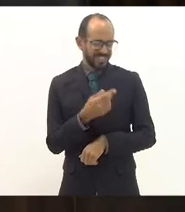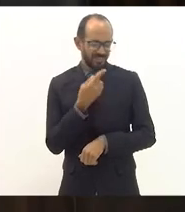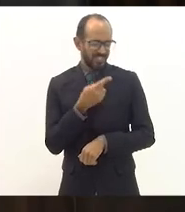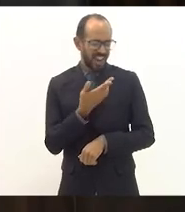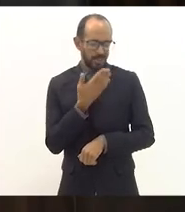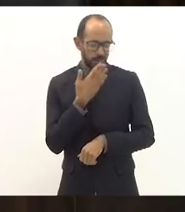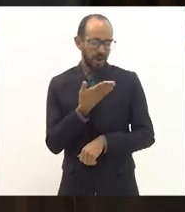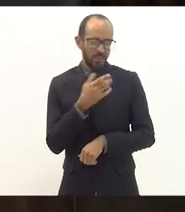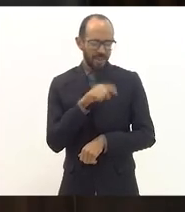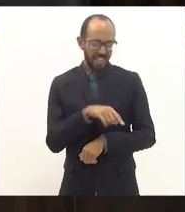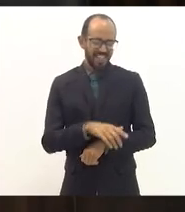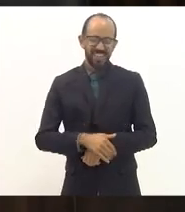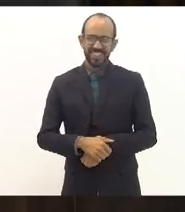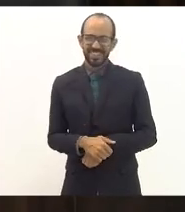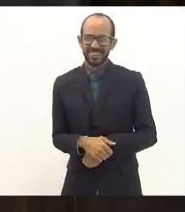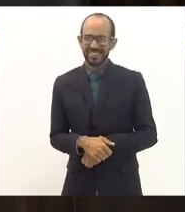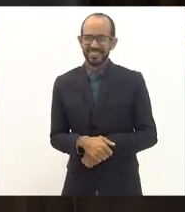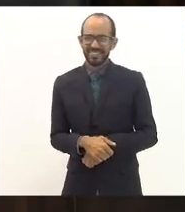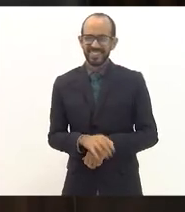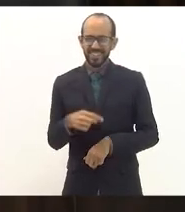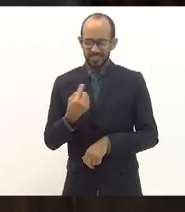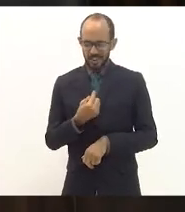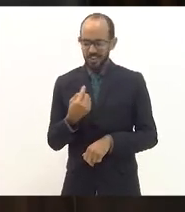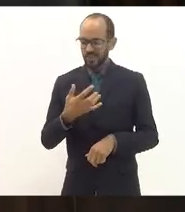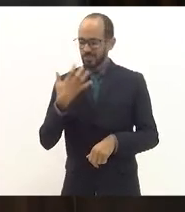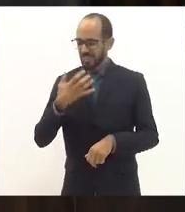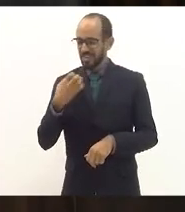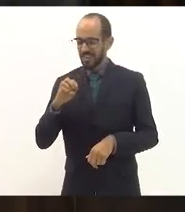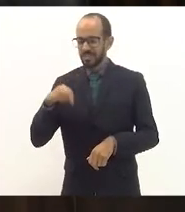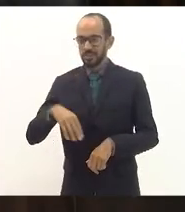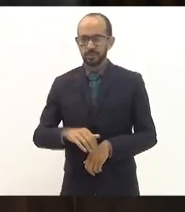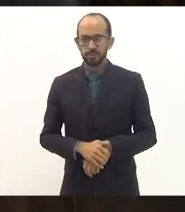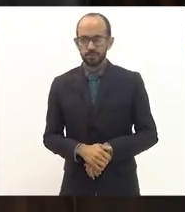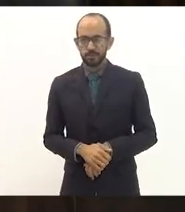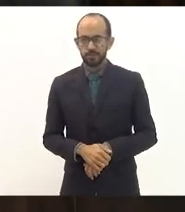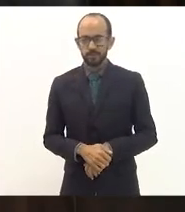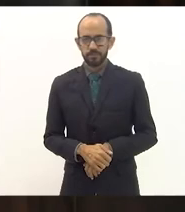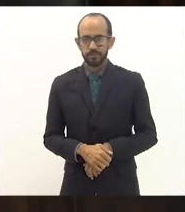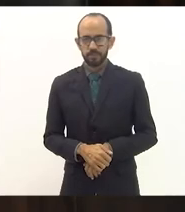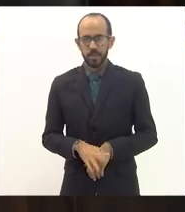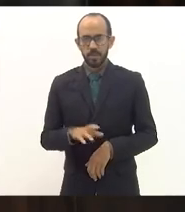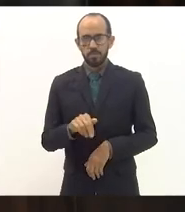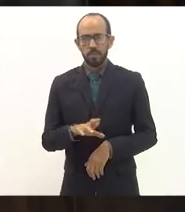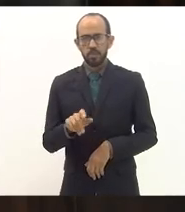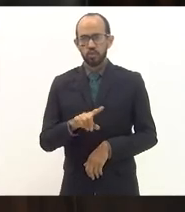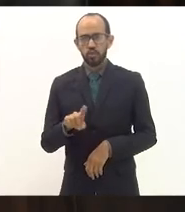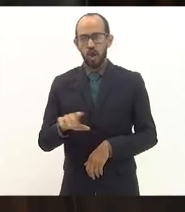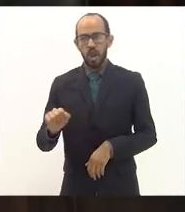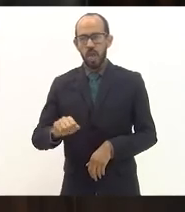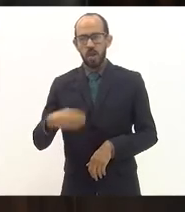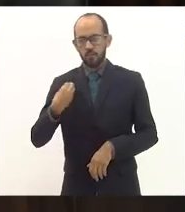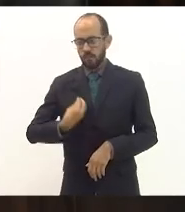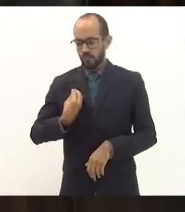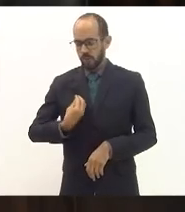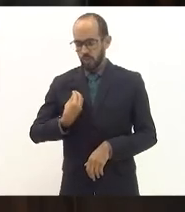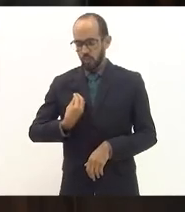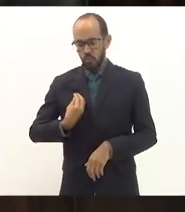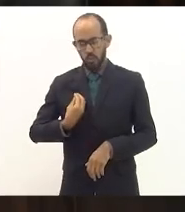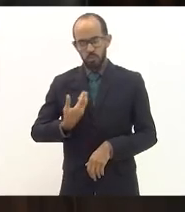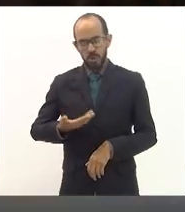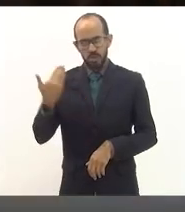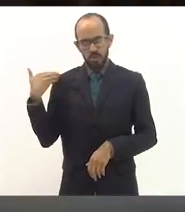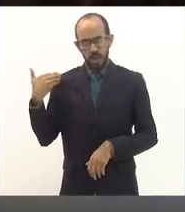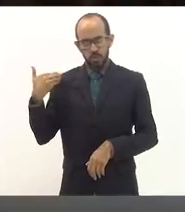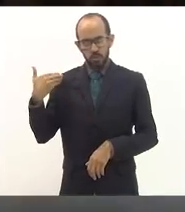evitar... Puxar. Nós vamos cantar. Tá. Então, dizer a todos o seguinte... Brizola viveu, Brizola vive